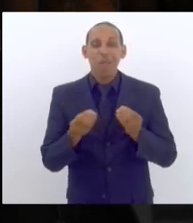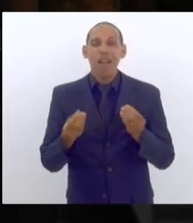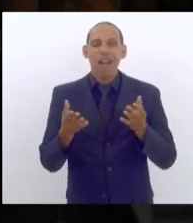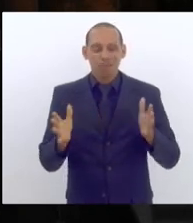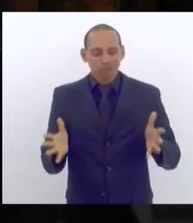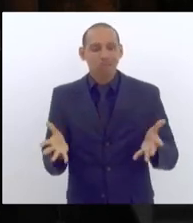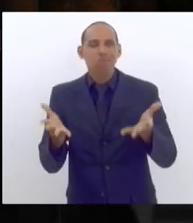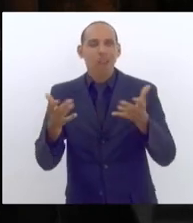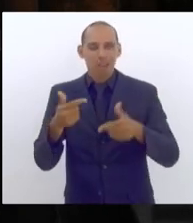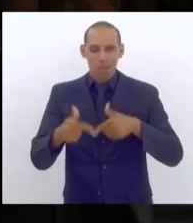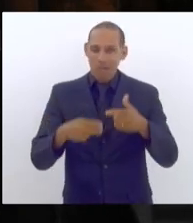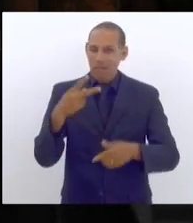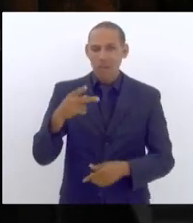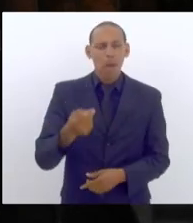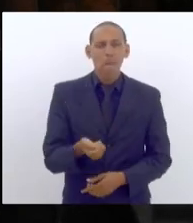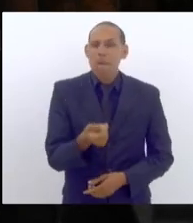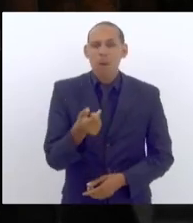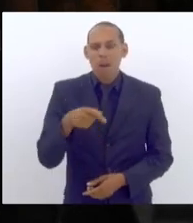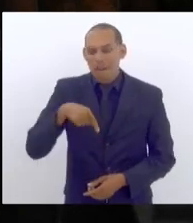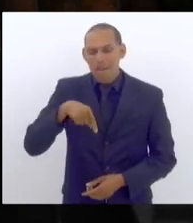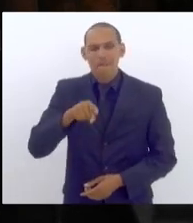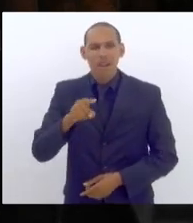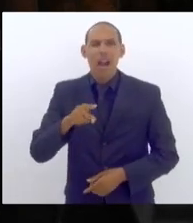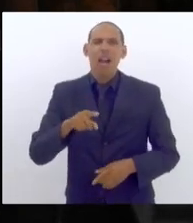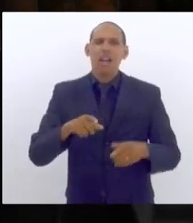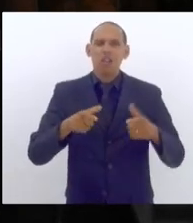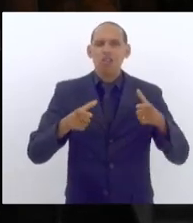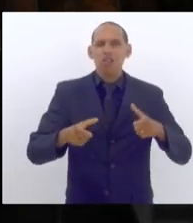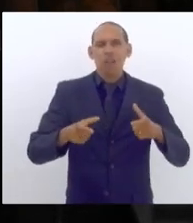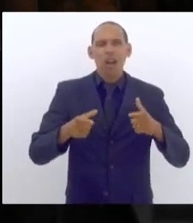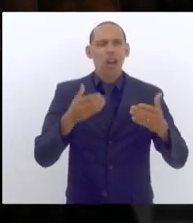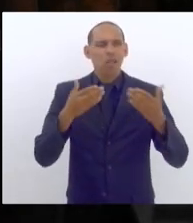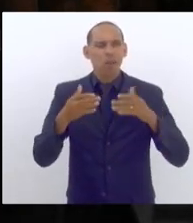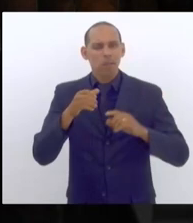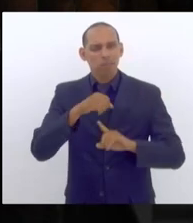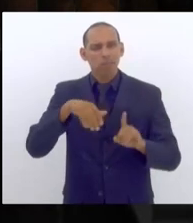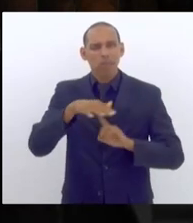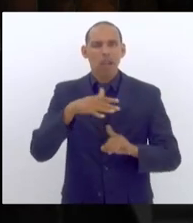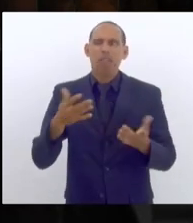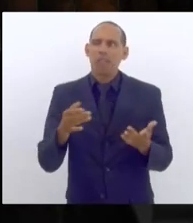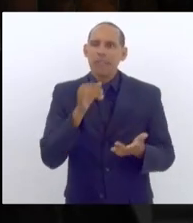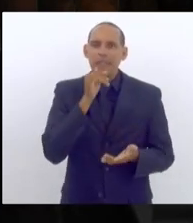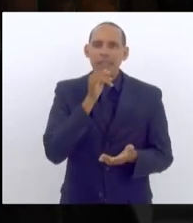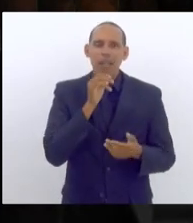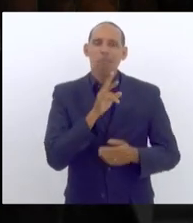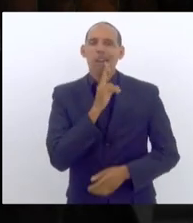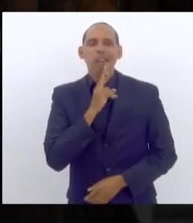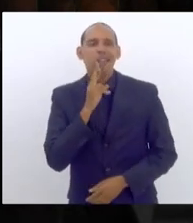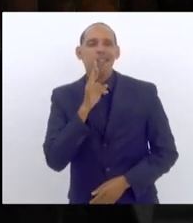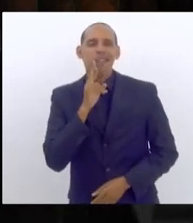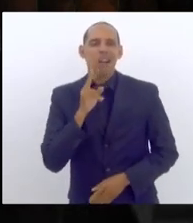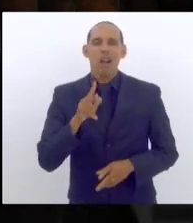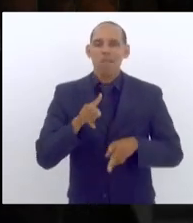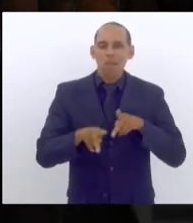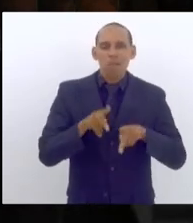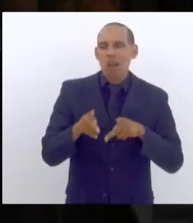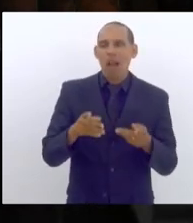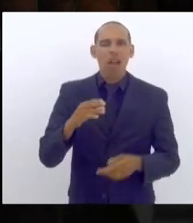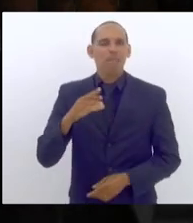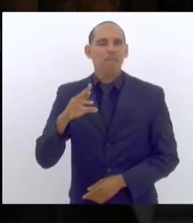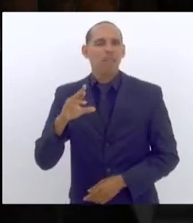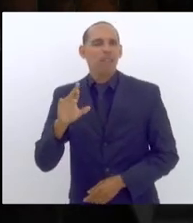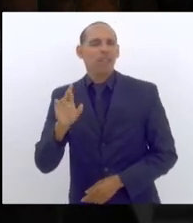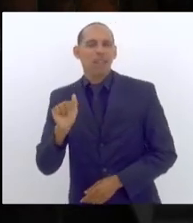enaltecer o seu trabalho. Poucas pessoas vão até algum equipamento de assistência social, um restaurante popular, um CRAS, um